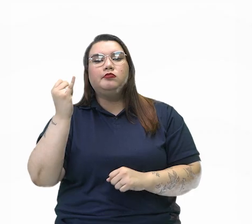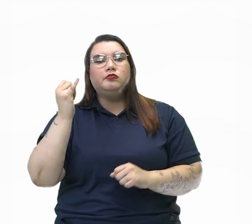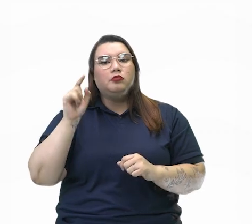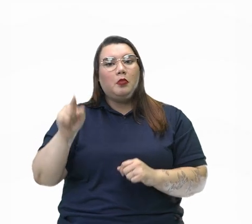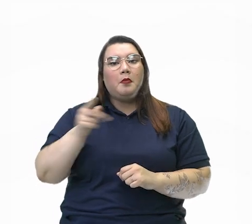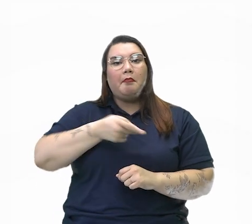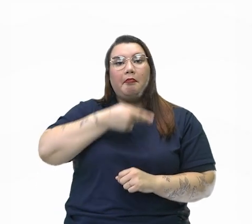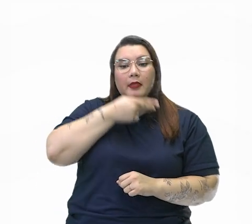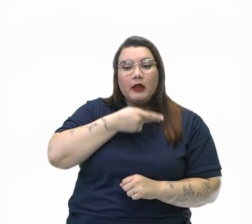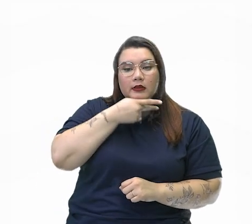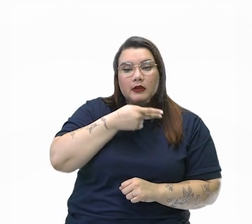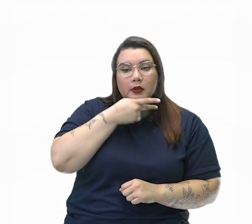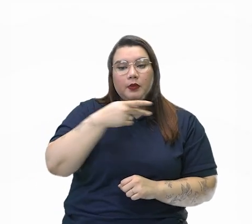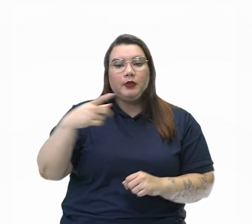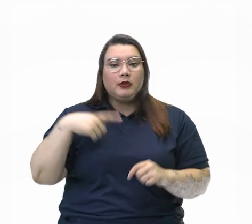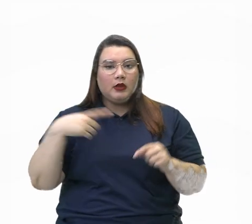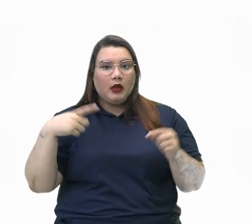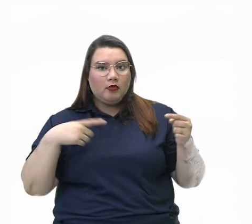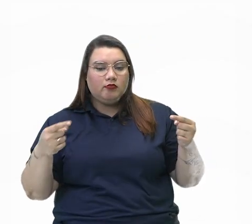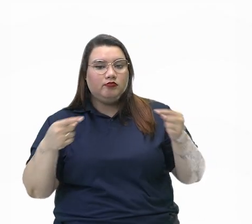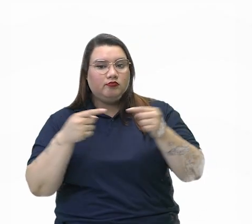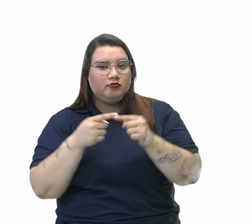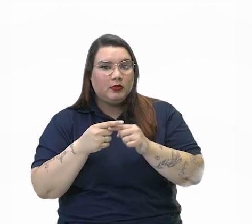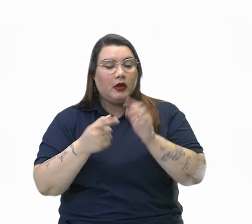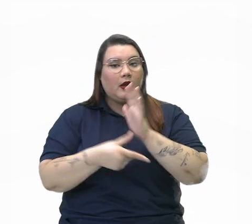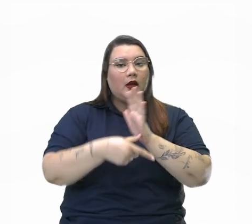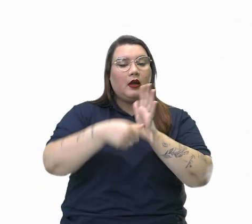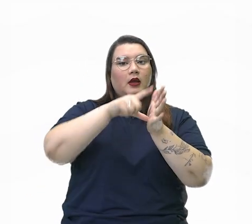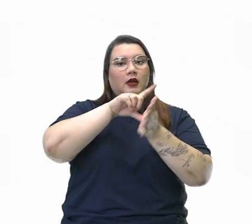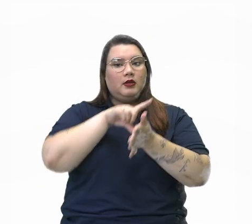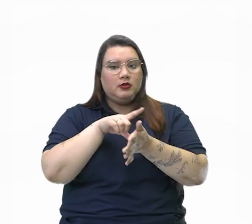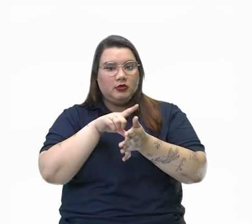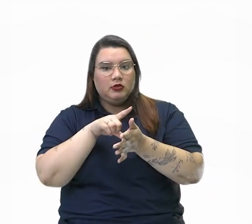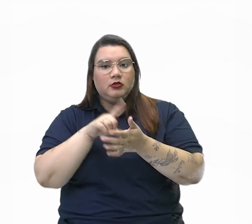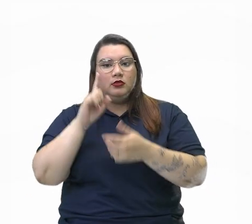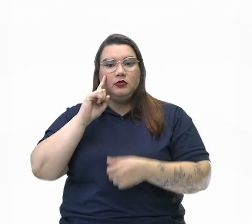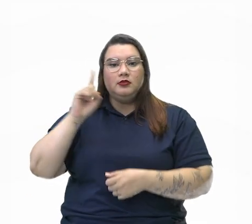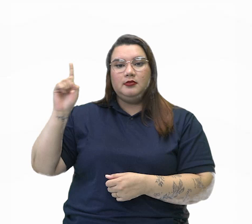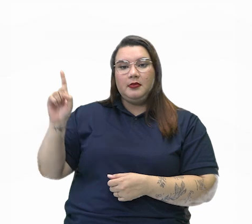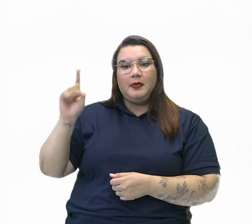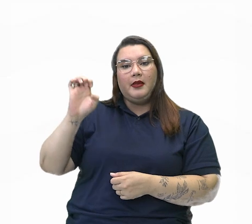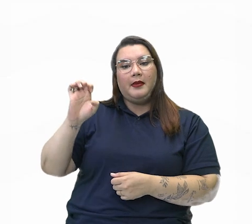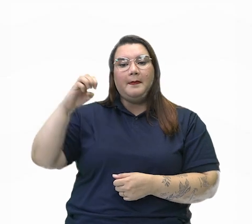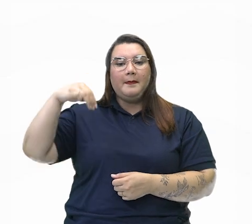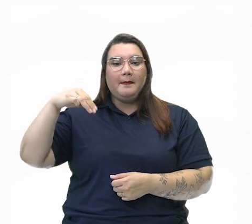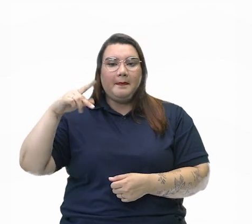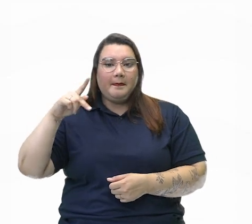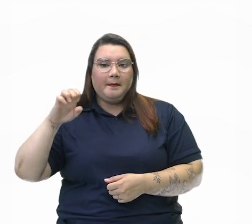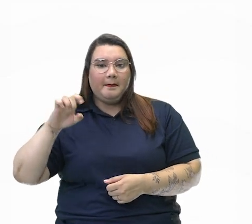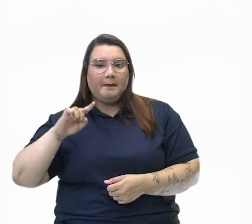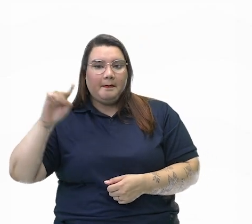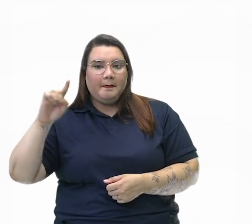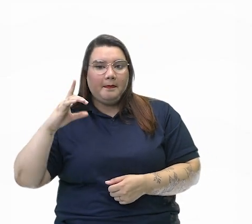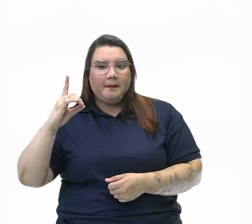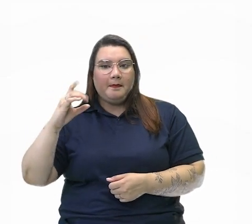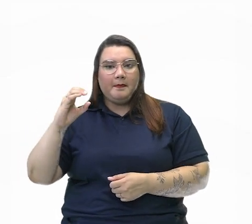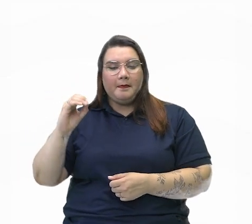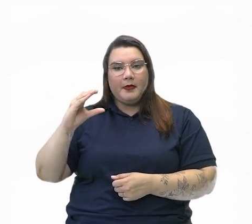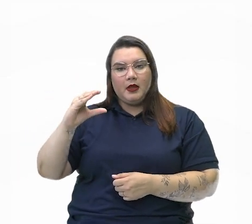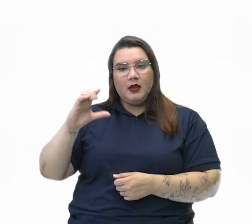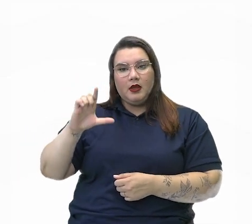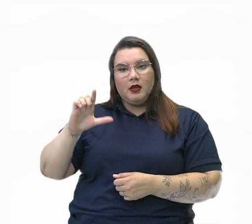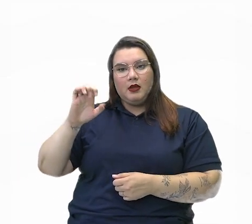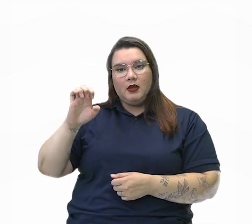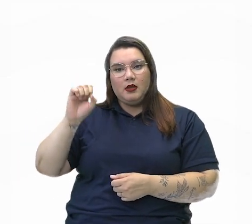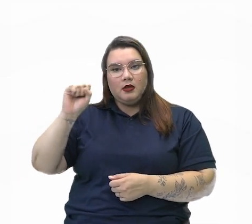importância aí que Platão falava, aí antes disso, Empedocles, um antecessor de